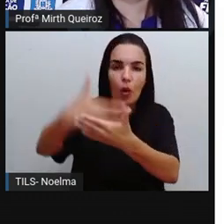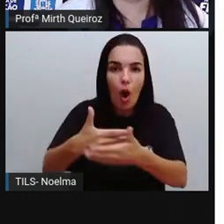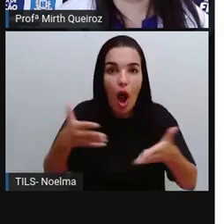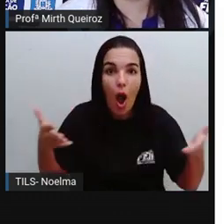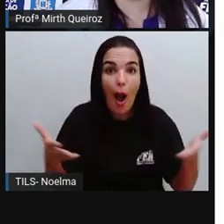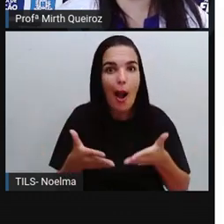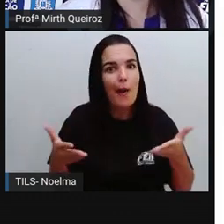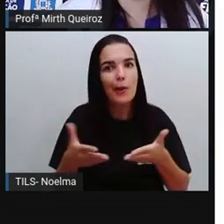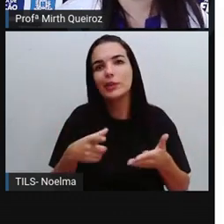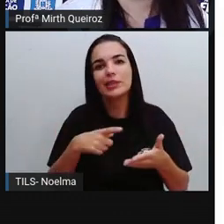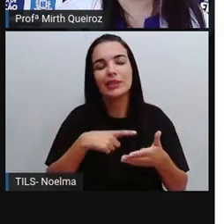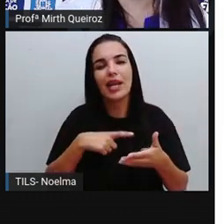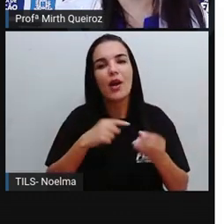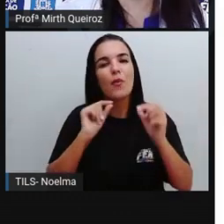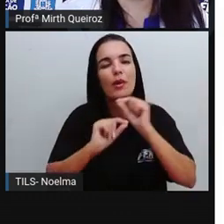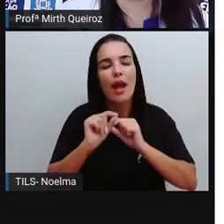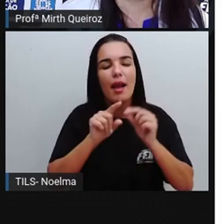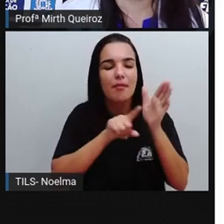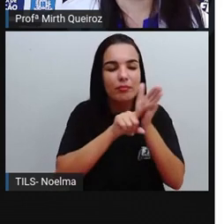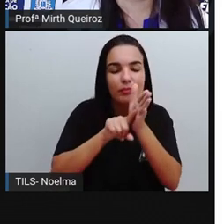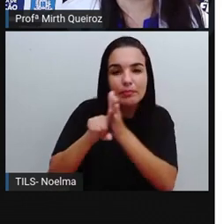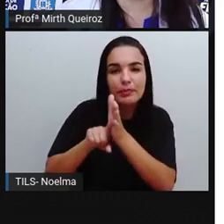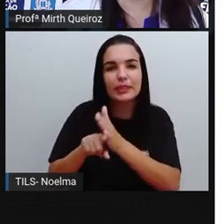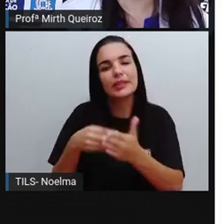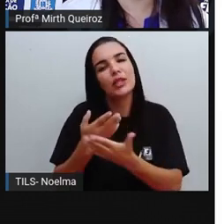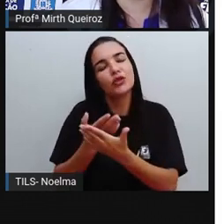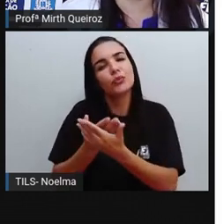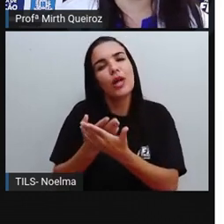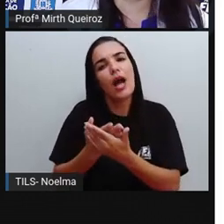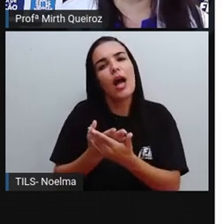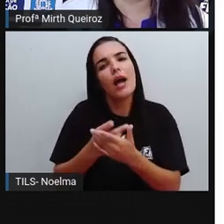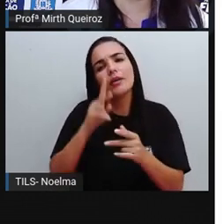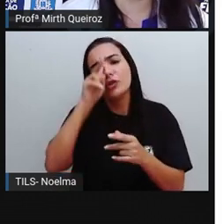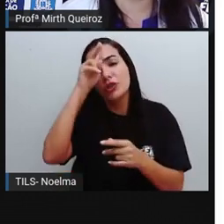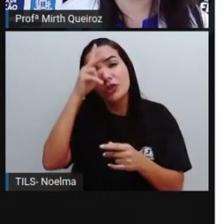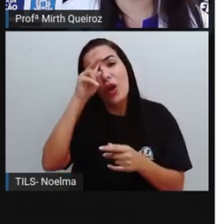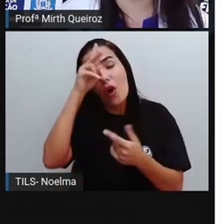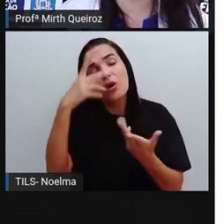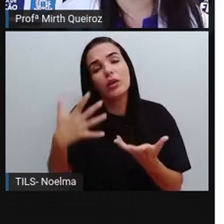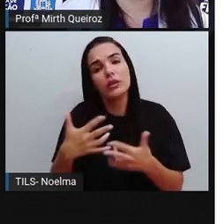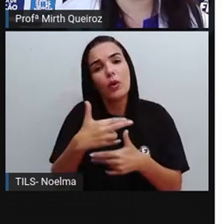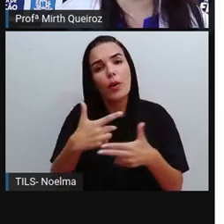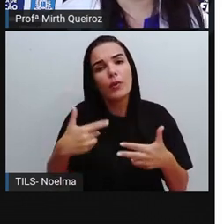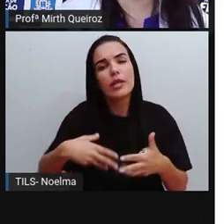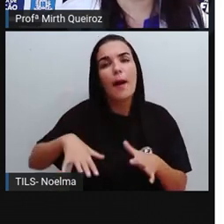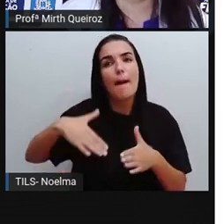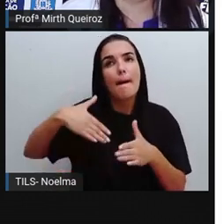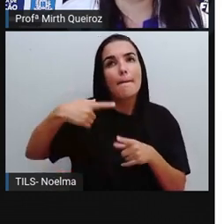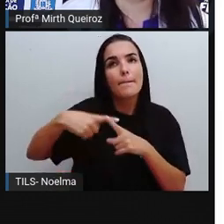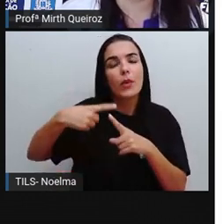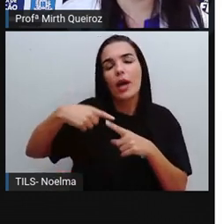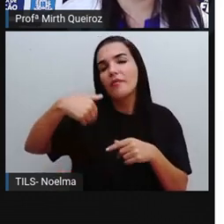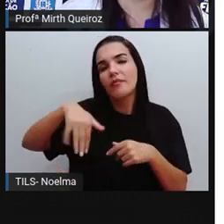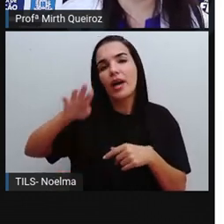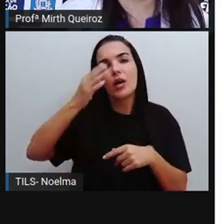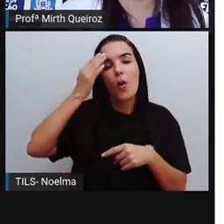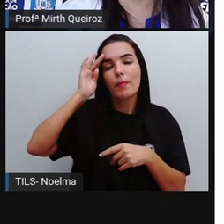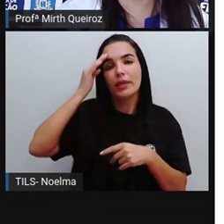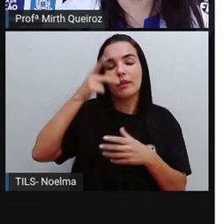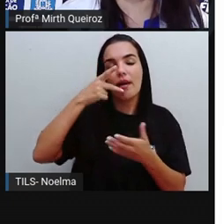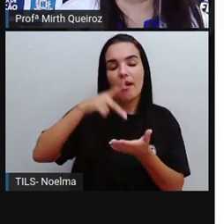para a gente, né, como uma fonte de estudo, né, histórico mesmo, para a gente compreender essa realidade